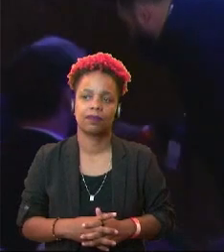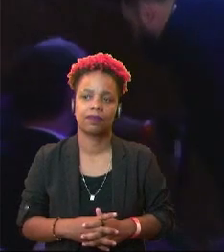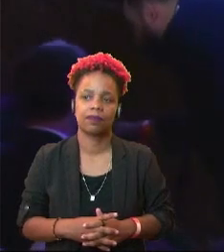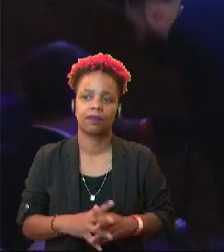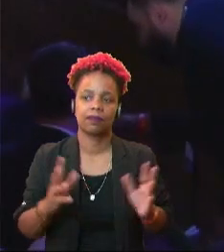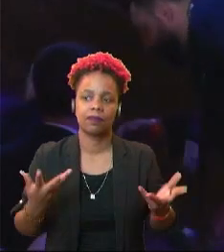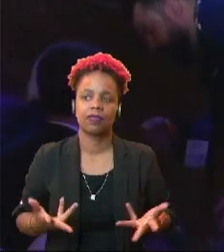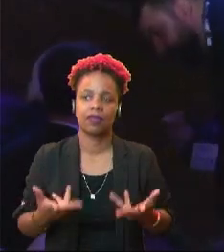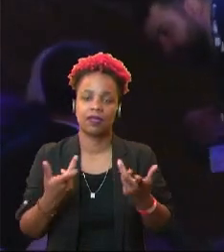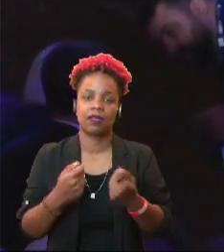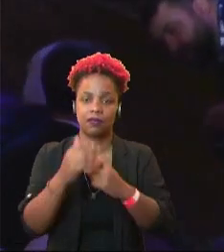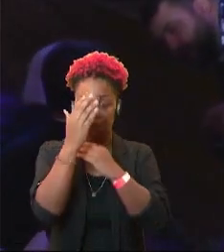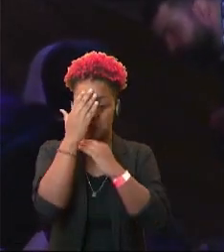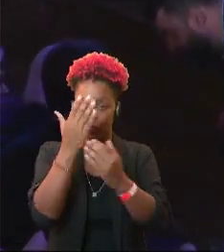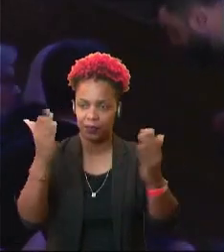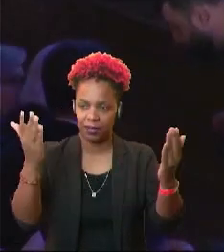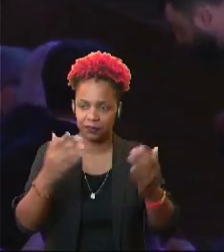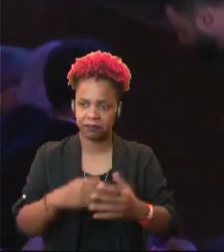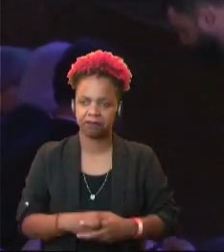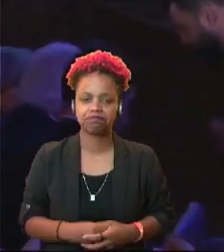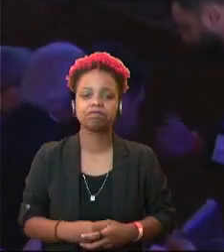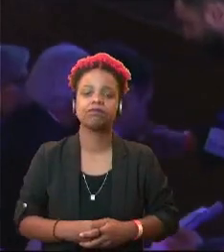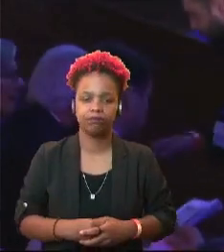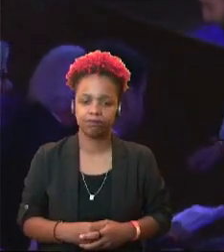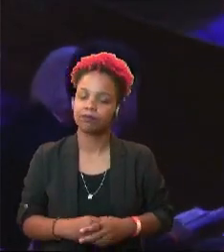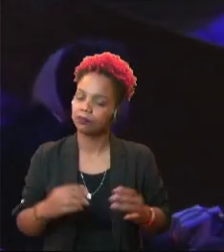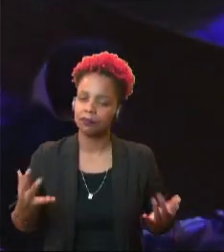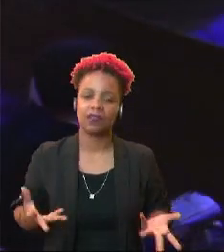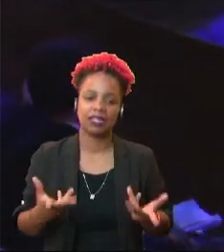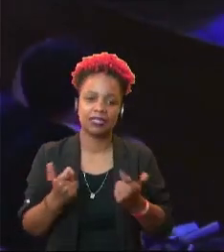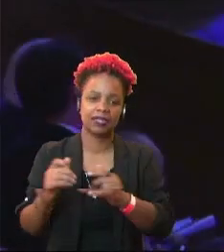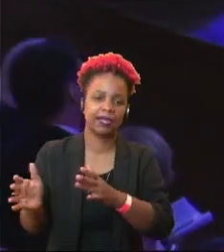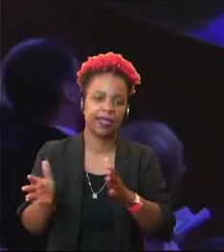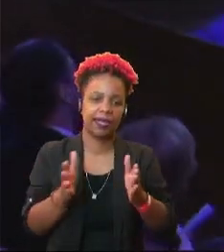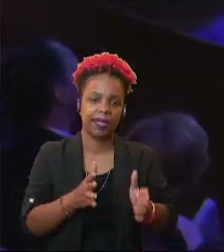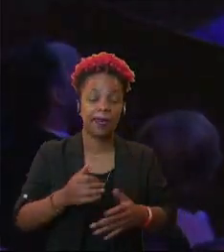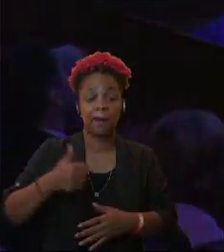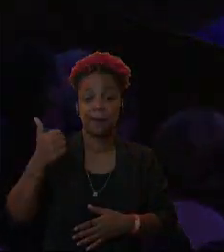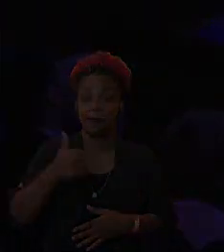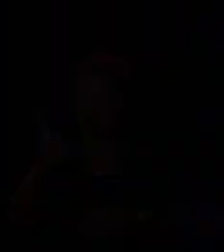Excelente, muito obrigada. Excelente primeiro painel temático.